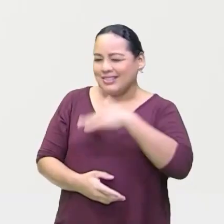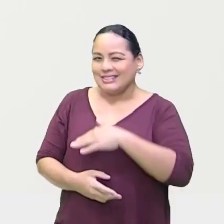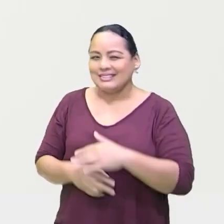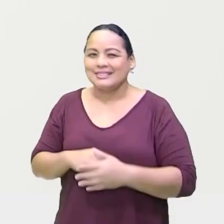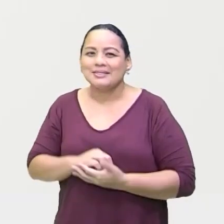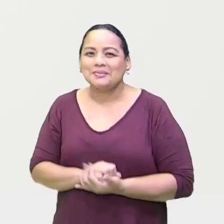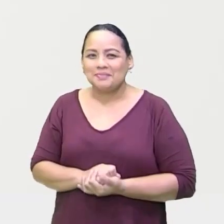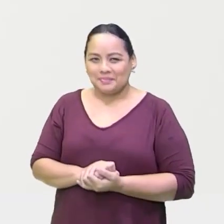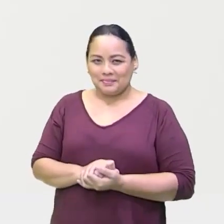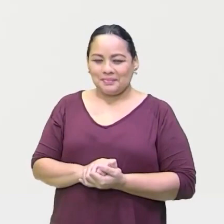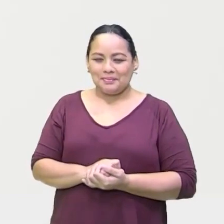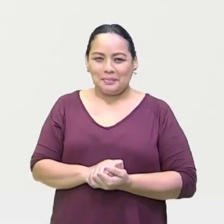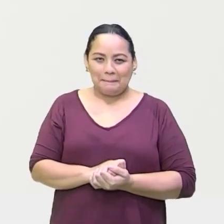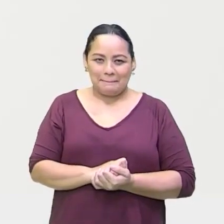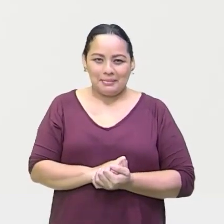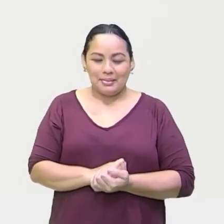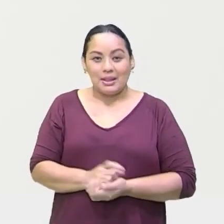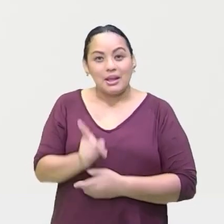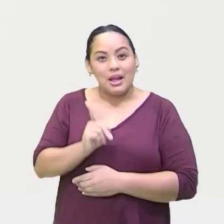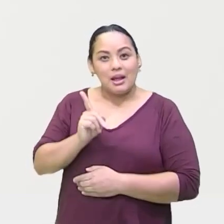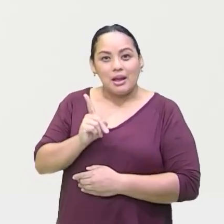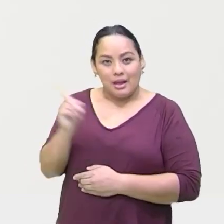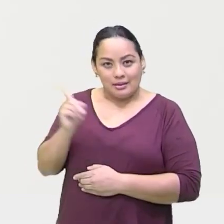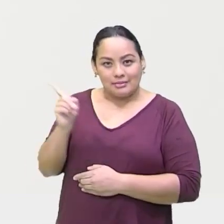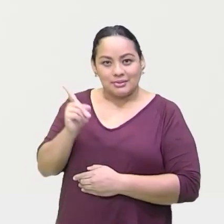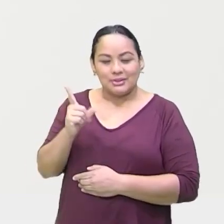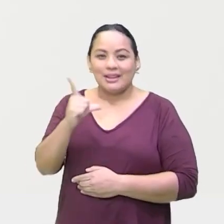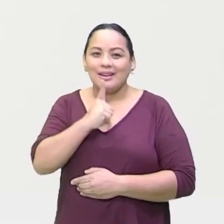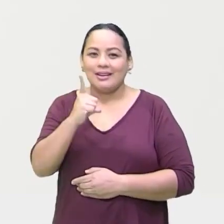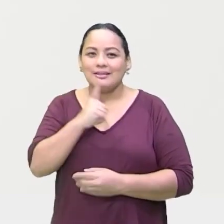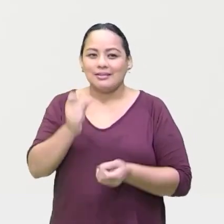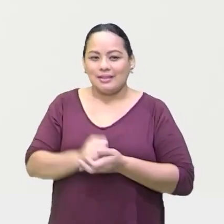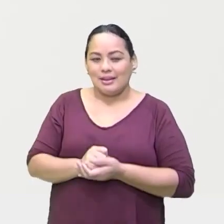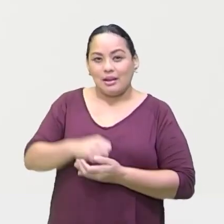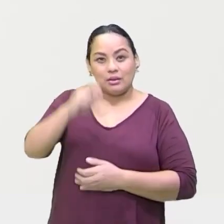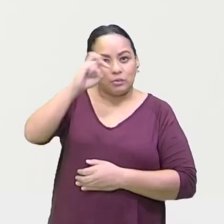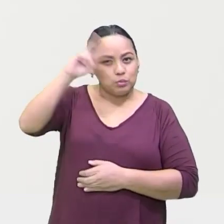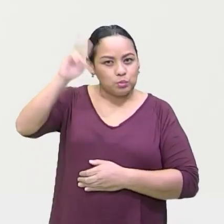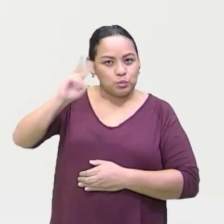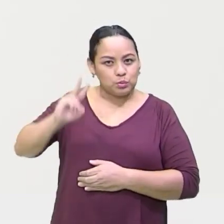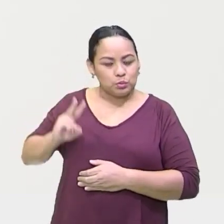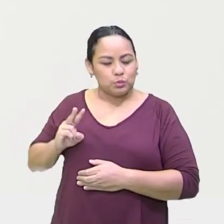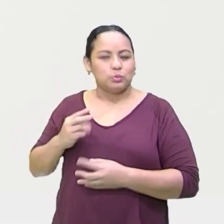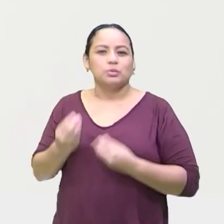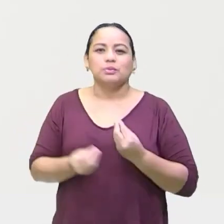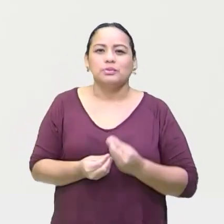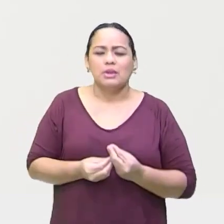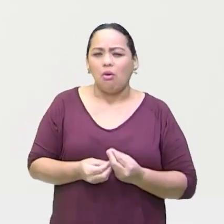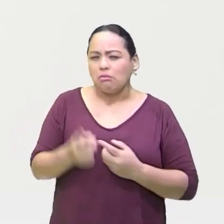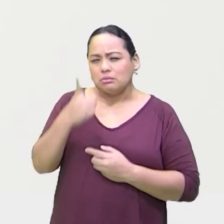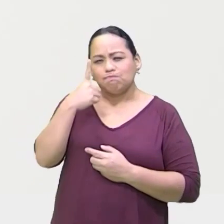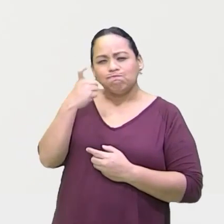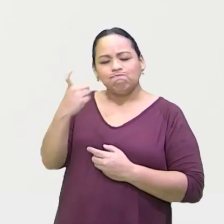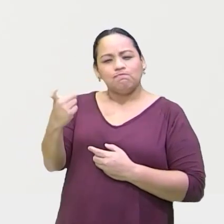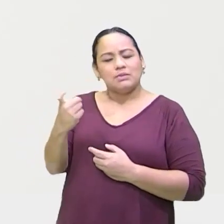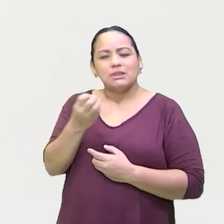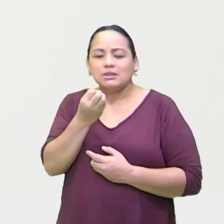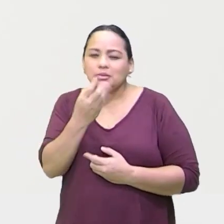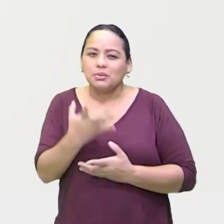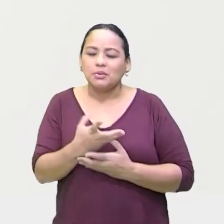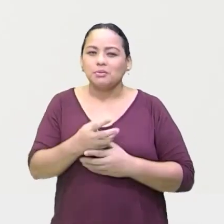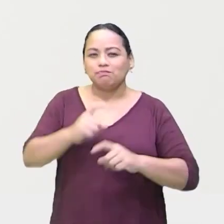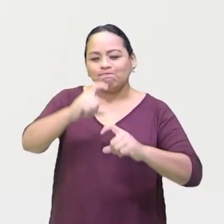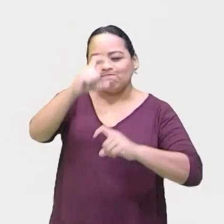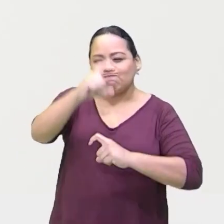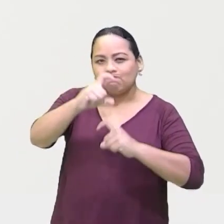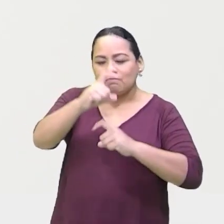lá. Aqui nós temos o histórico, né? Olha que interessante. A